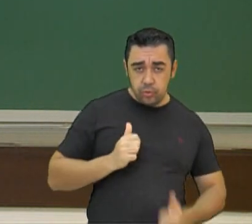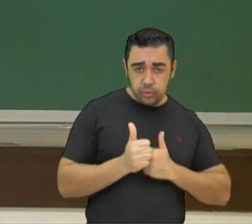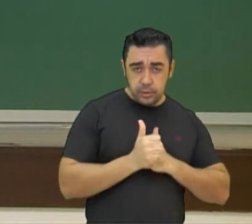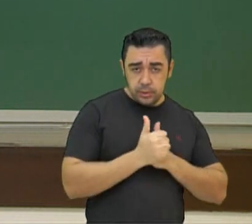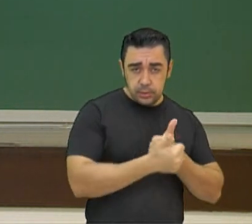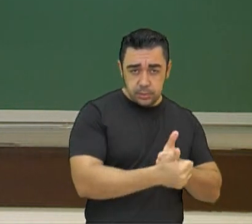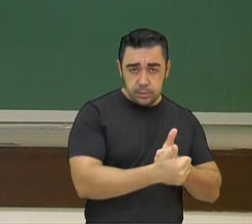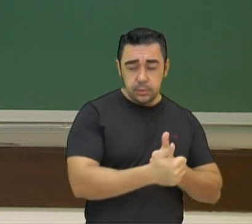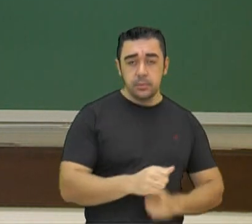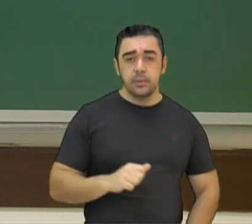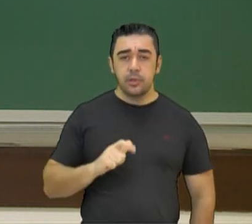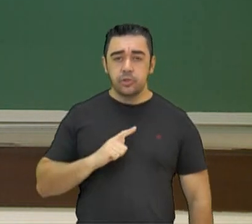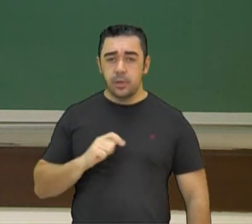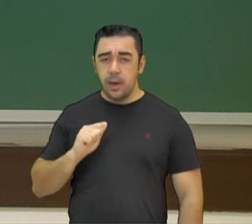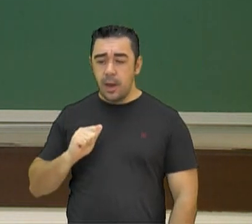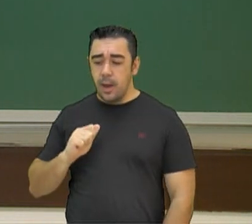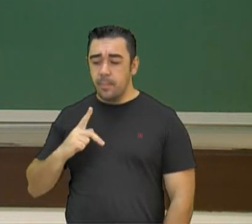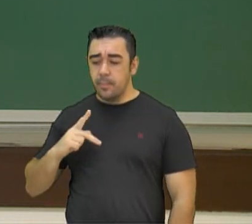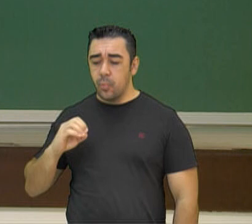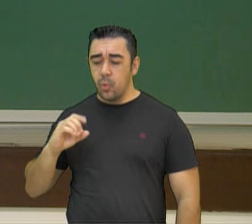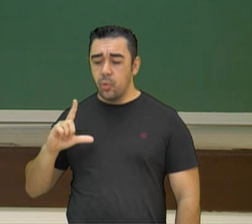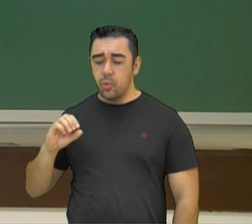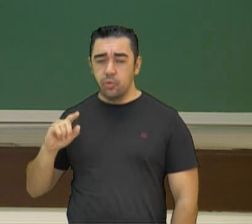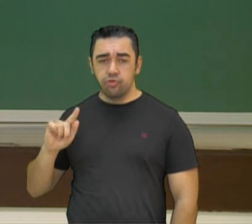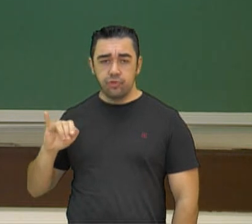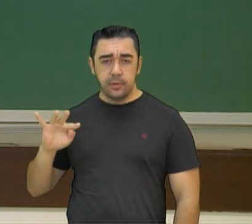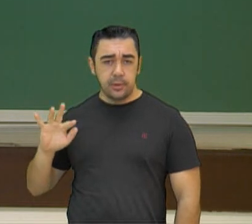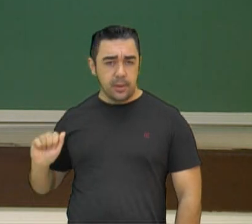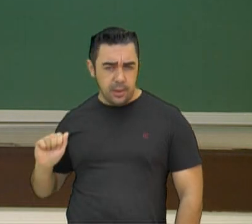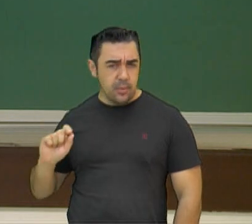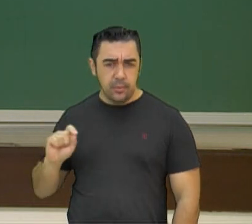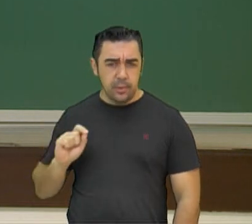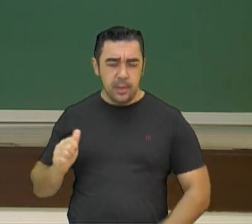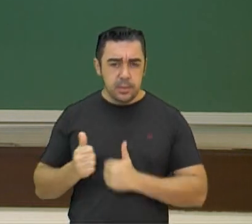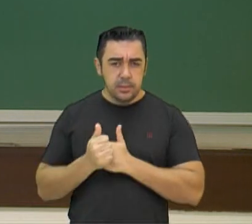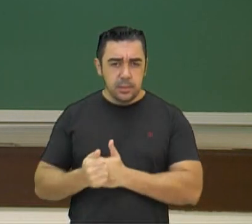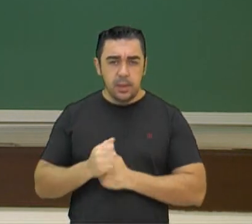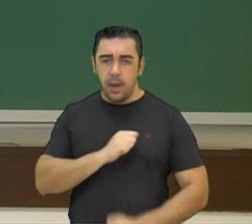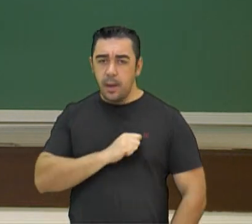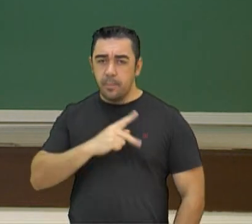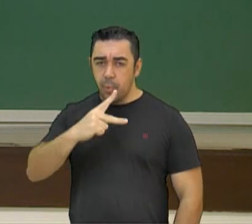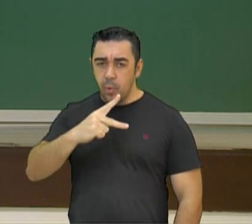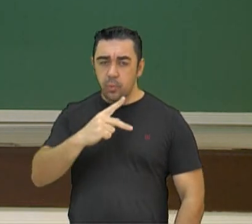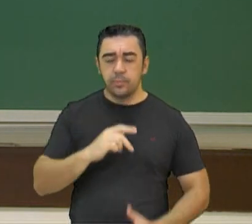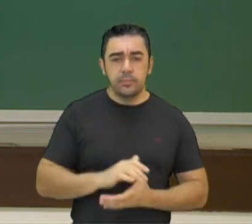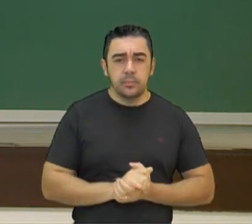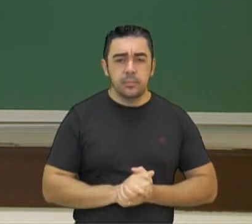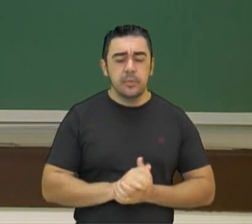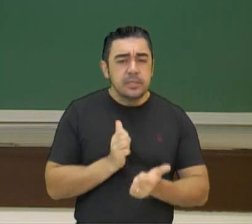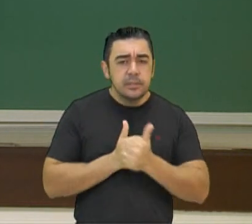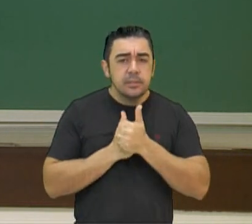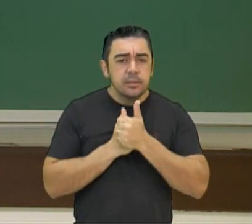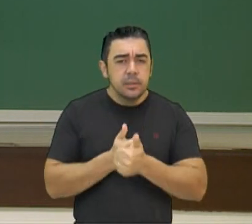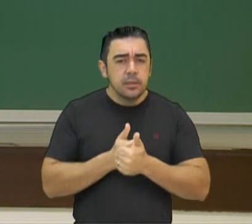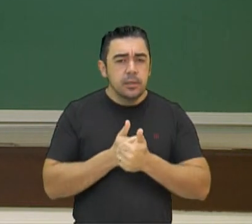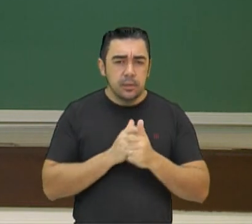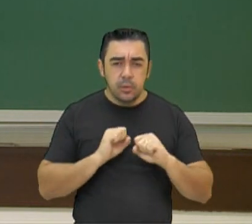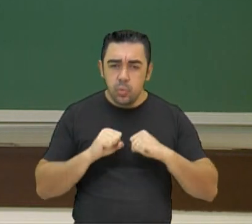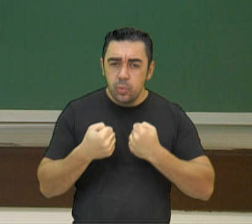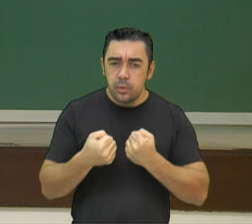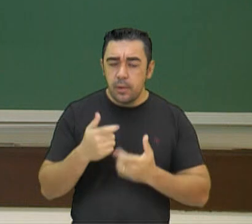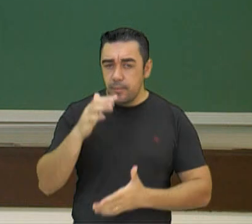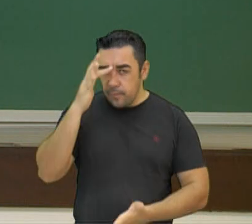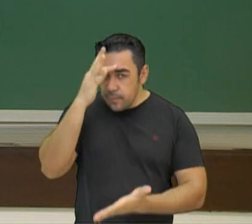os apologistas. Então esse Justino foi um dos primeiros que defendia a fé. E do ponto de vista